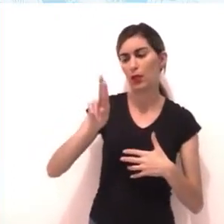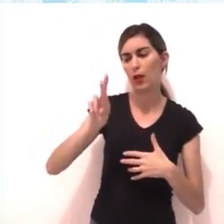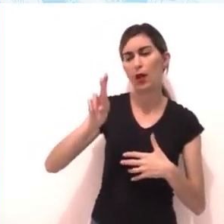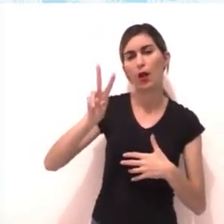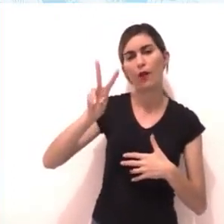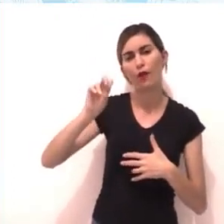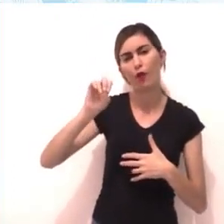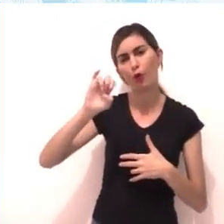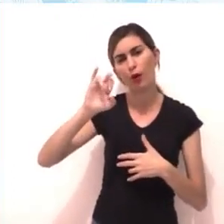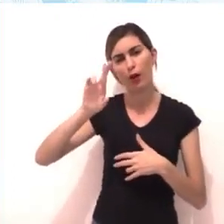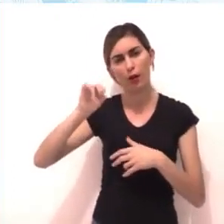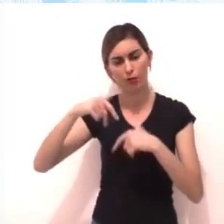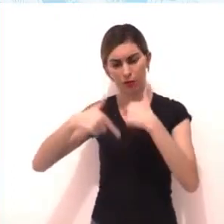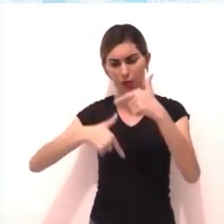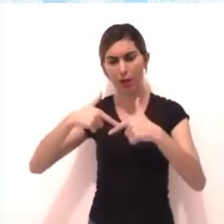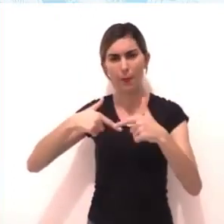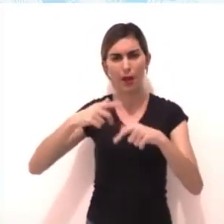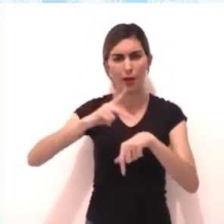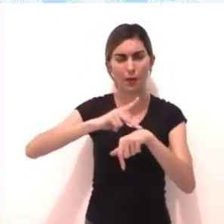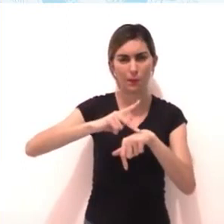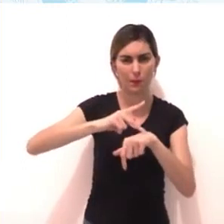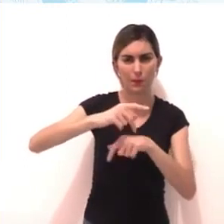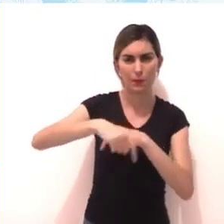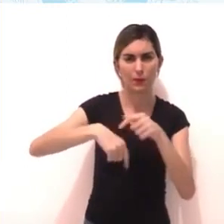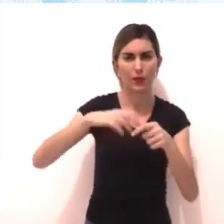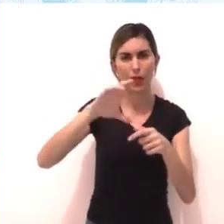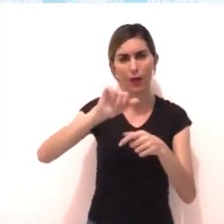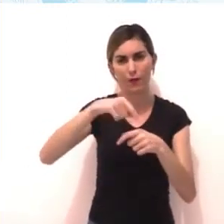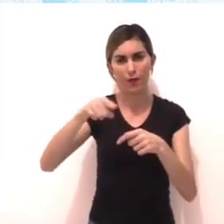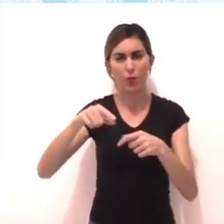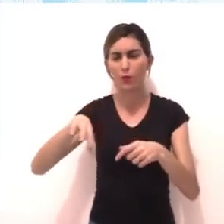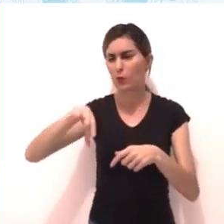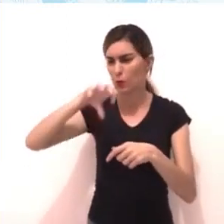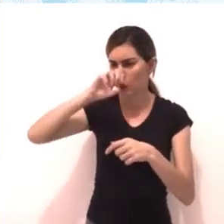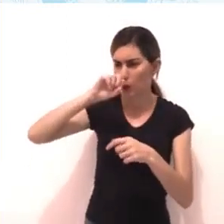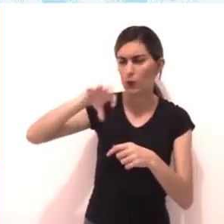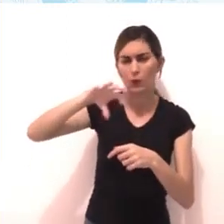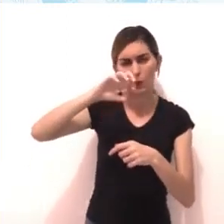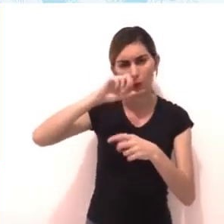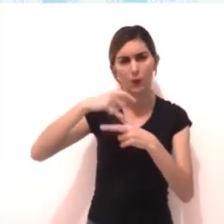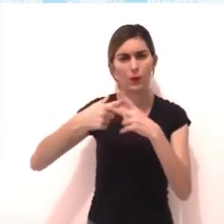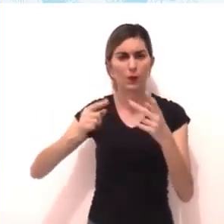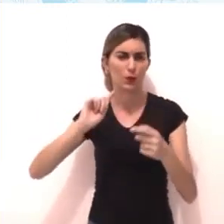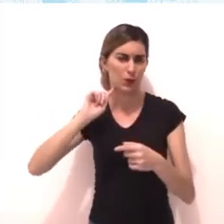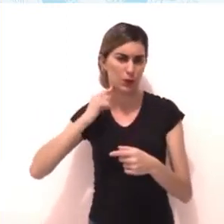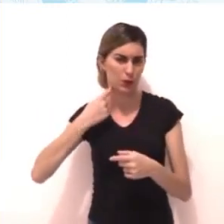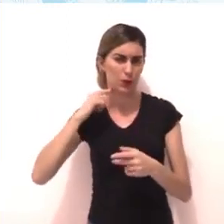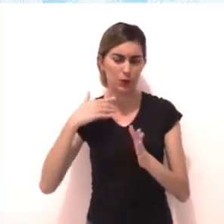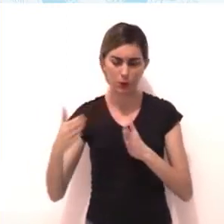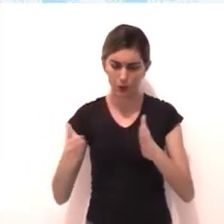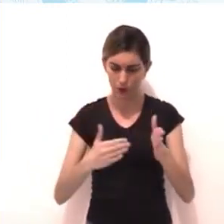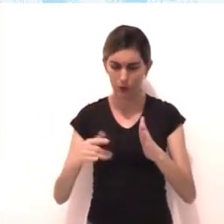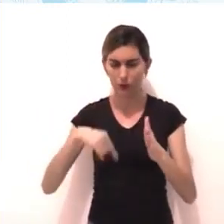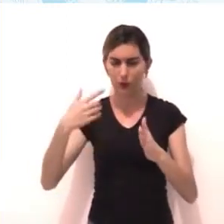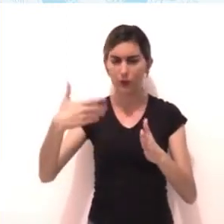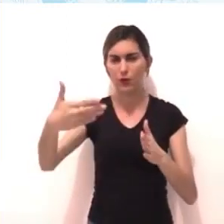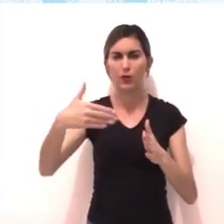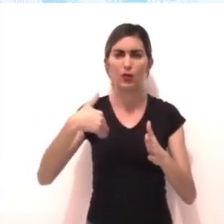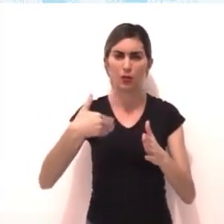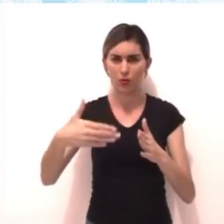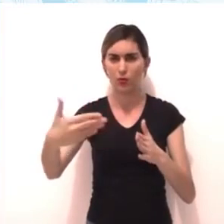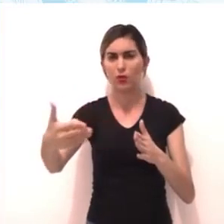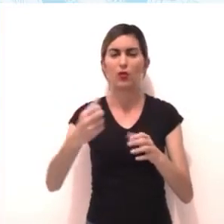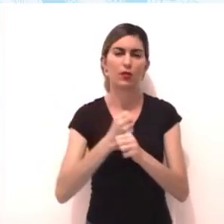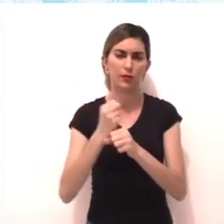que é submetido à inalação da fuligem e da fumaça durante muito tempo, ao longo